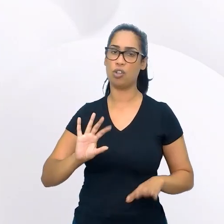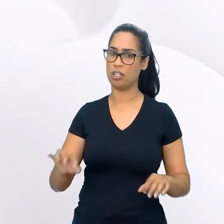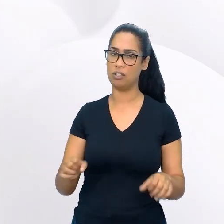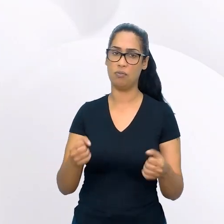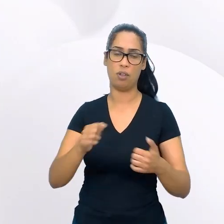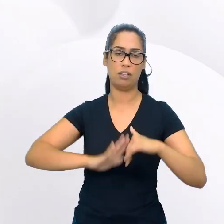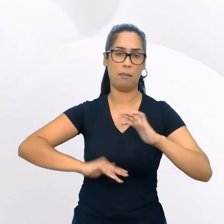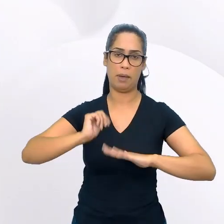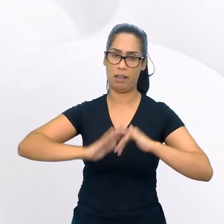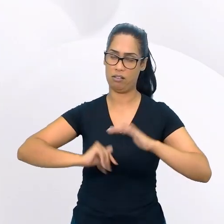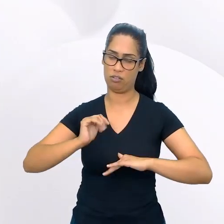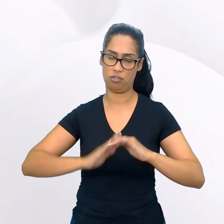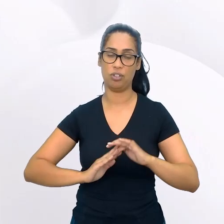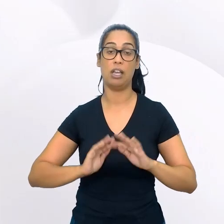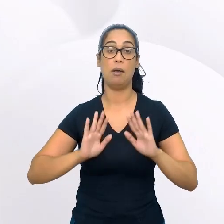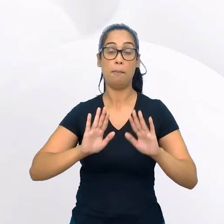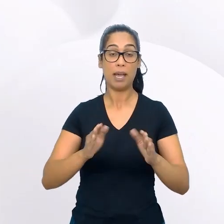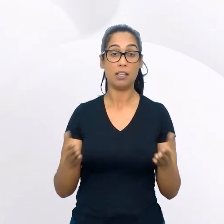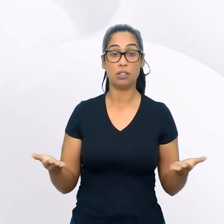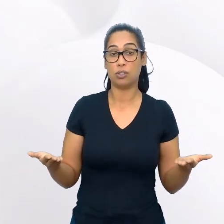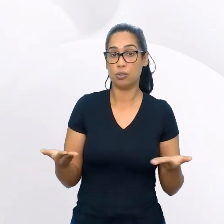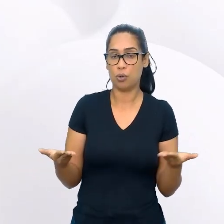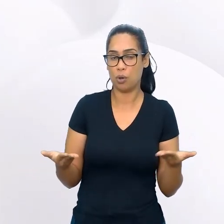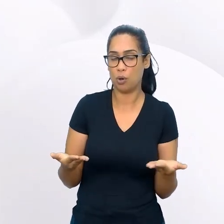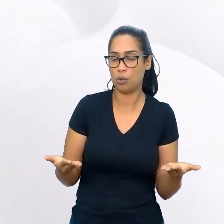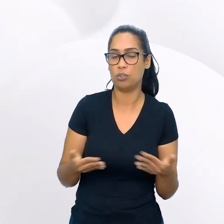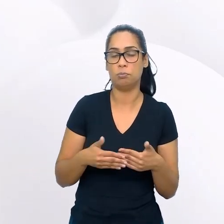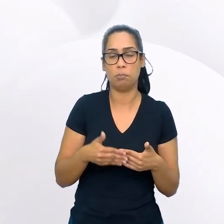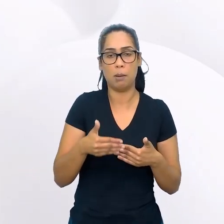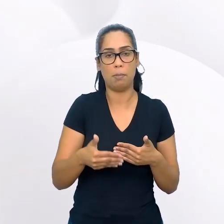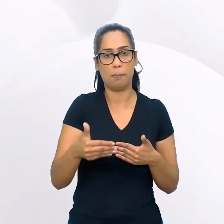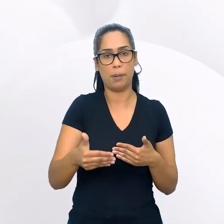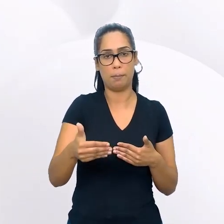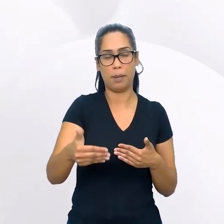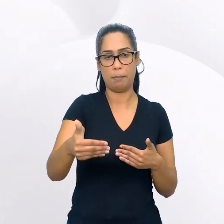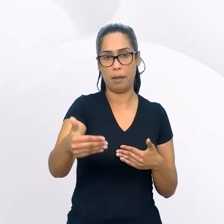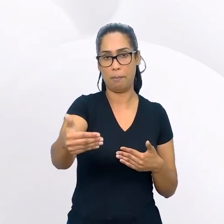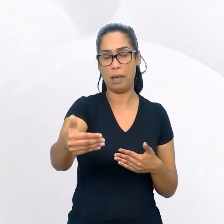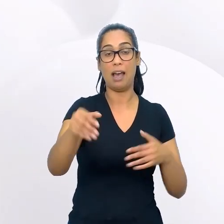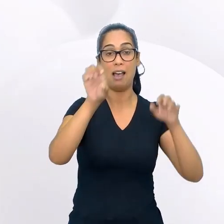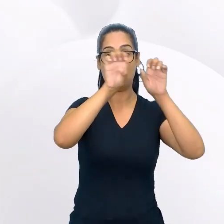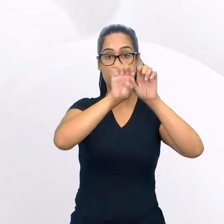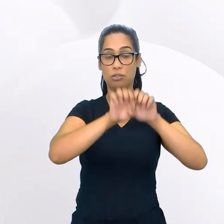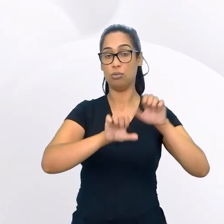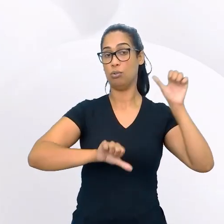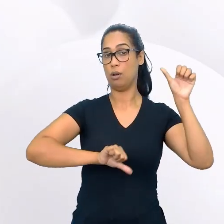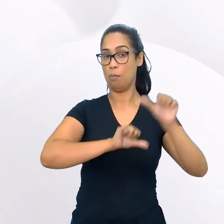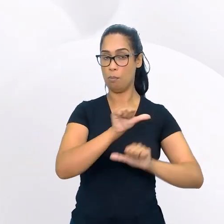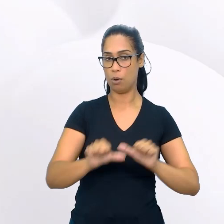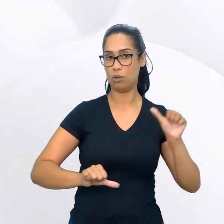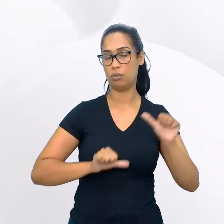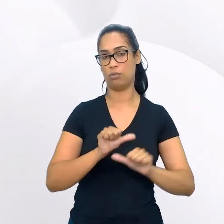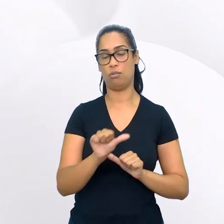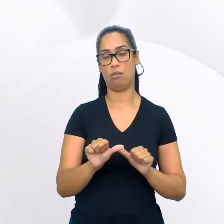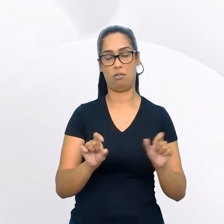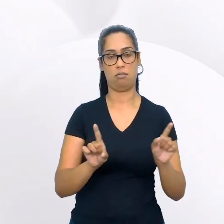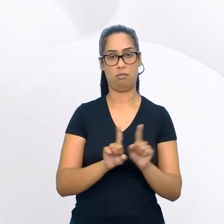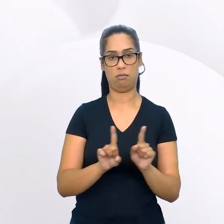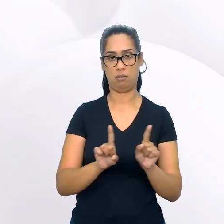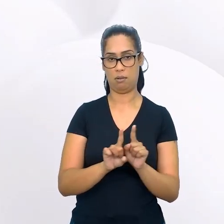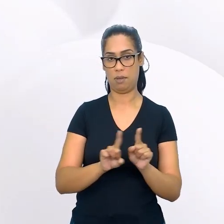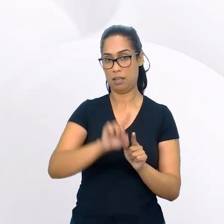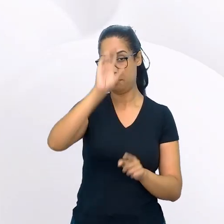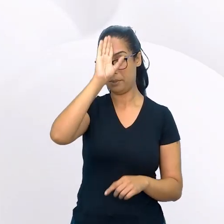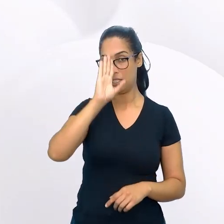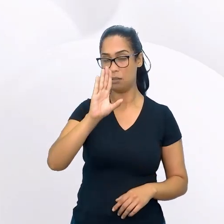Paulista enfatiza mais é fundamentada estruturado a partir da noção de competência e